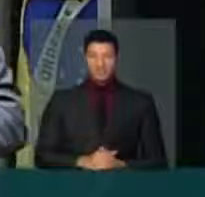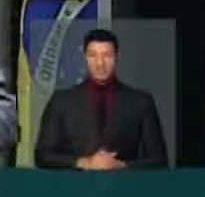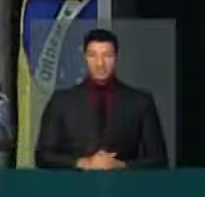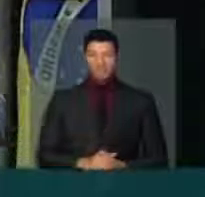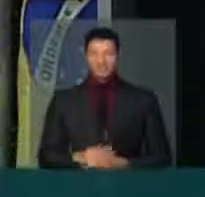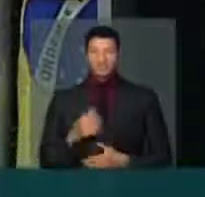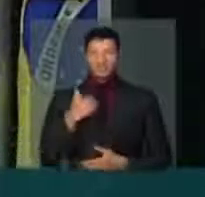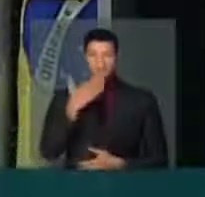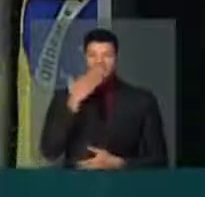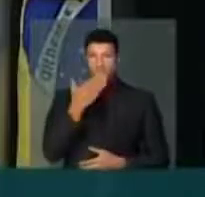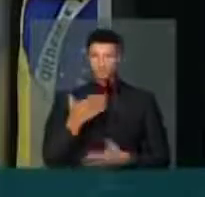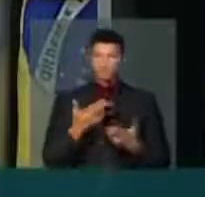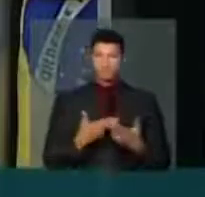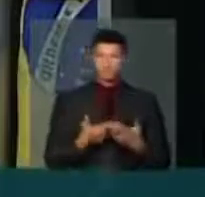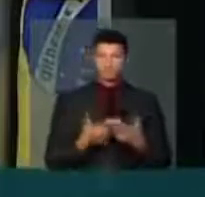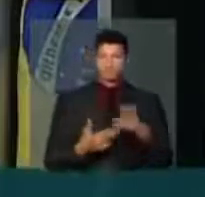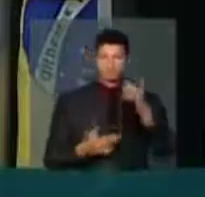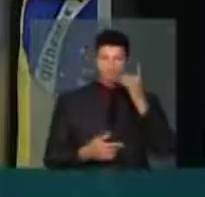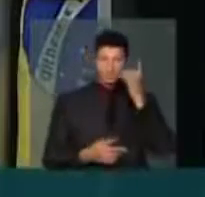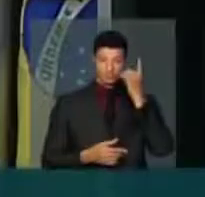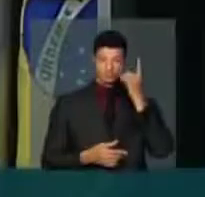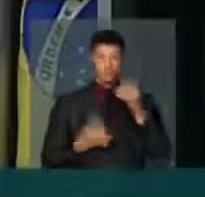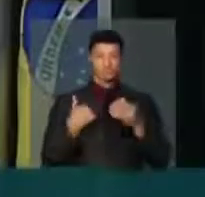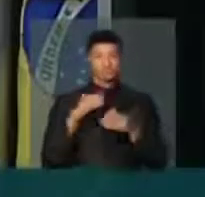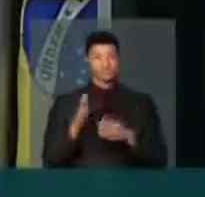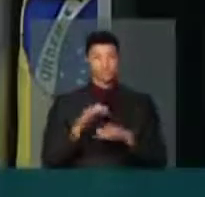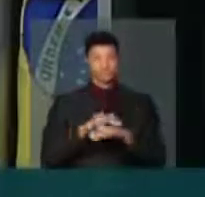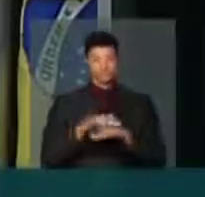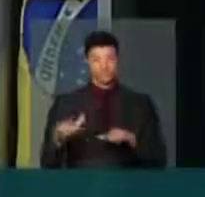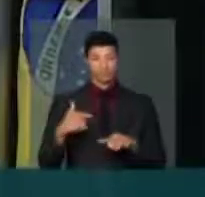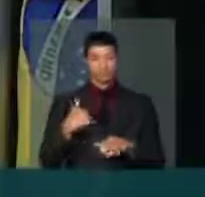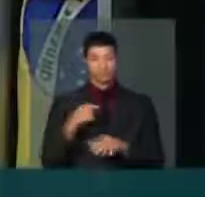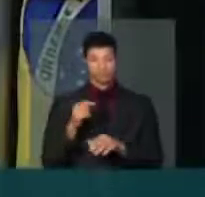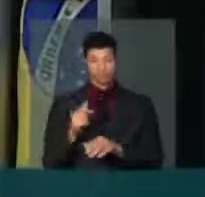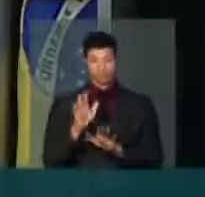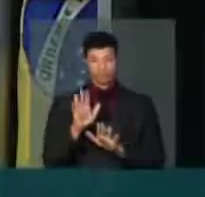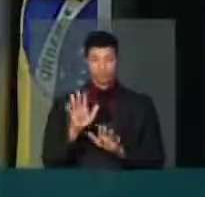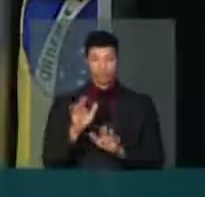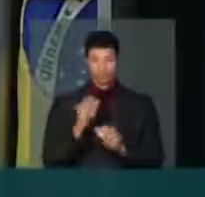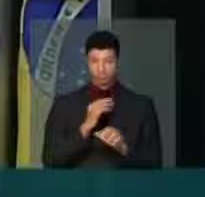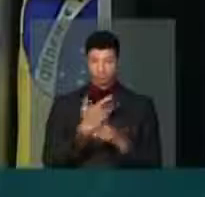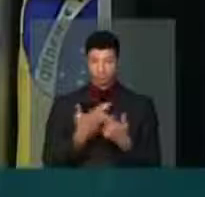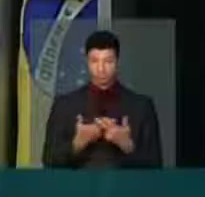Peço paciência só aos deputados que estou encerrando o meu...